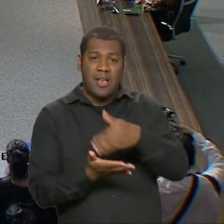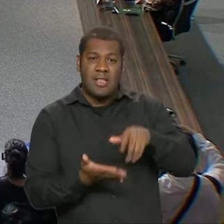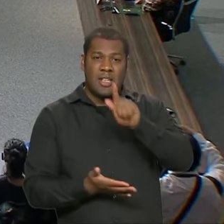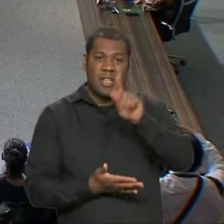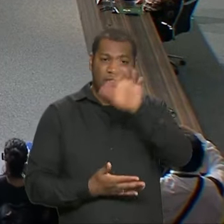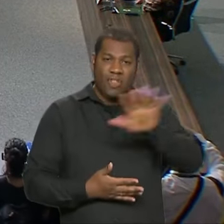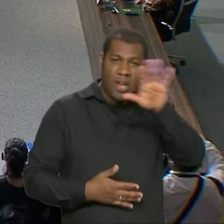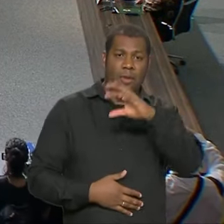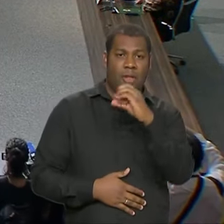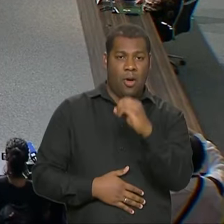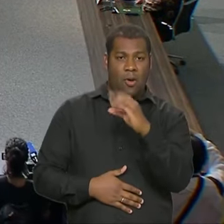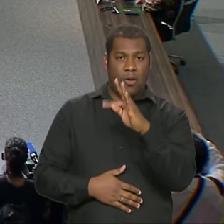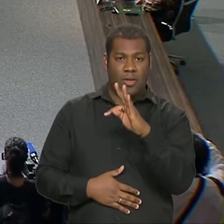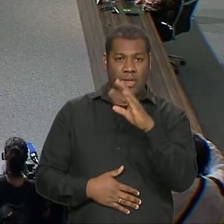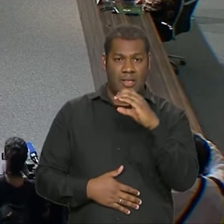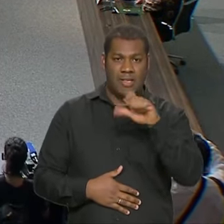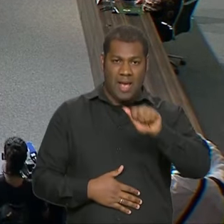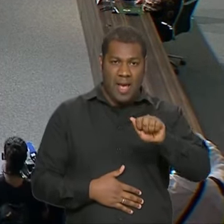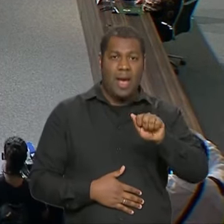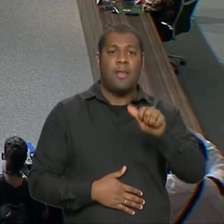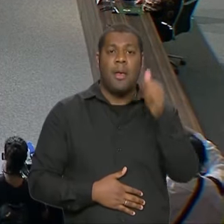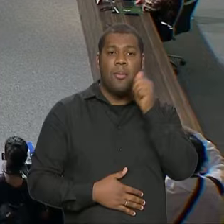OTCA, Alessandra Moreira Lopes. Muito obrigado.